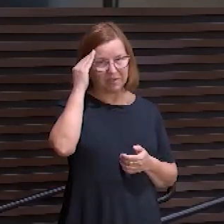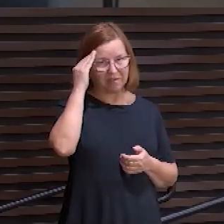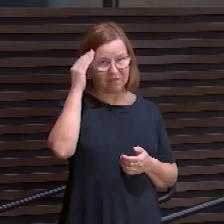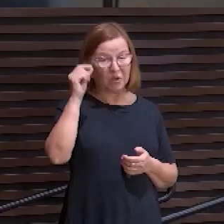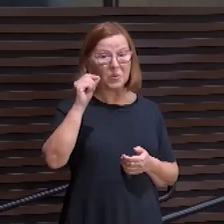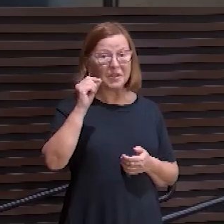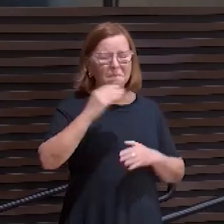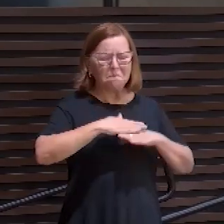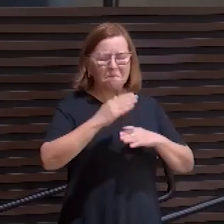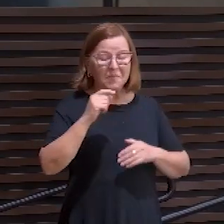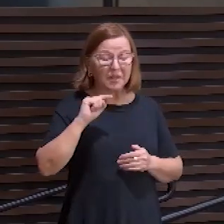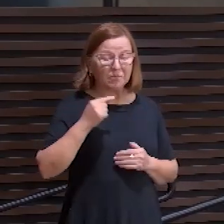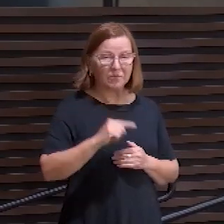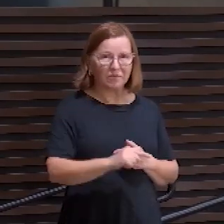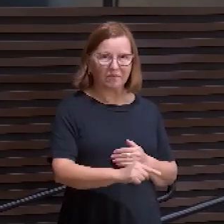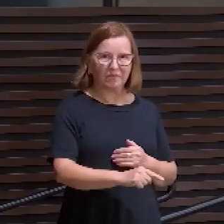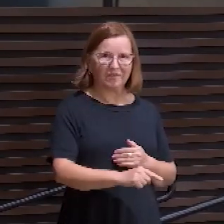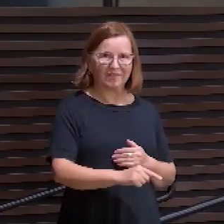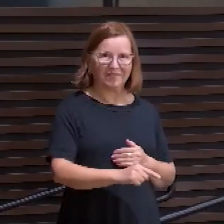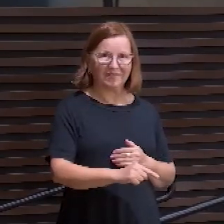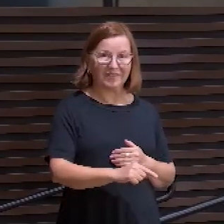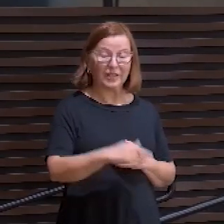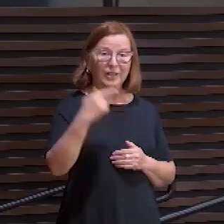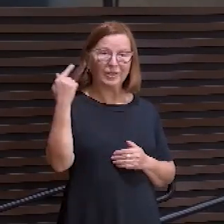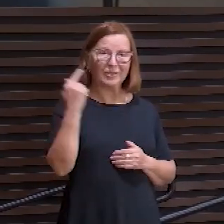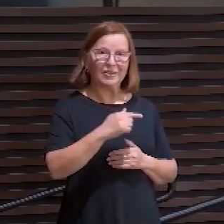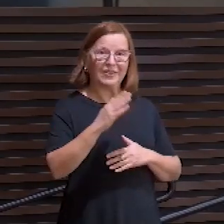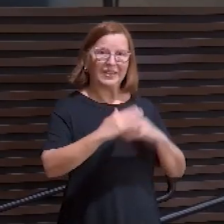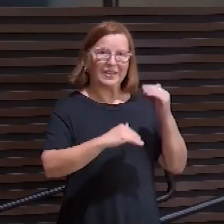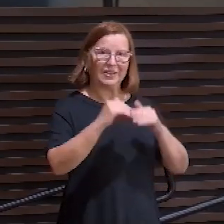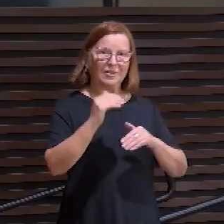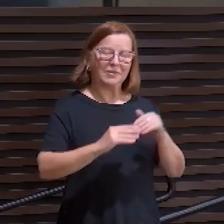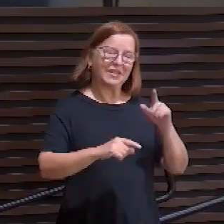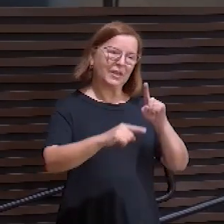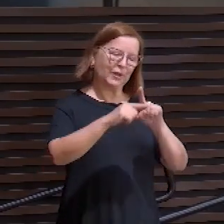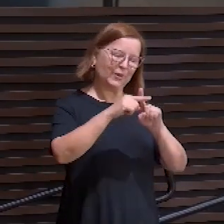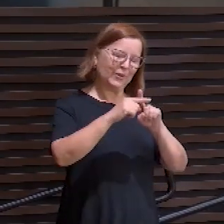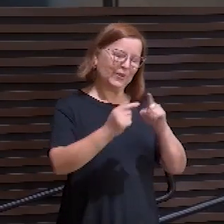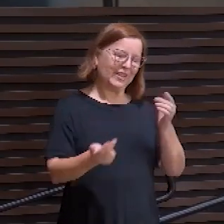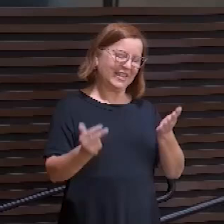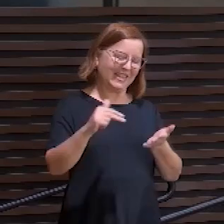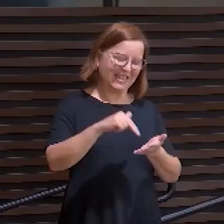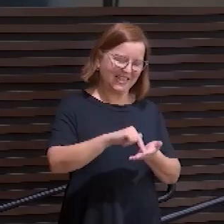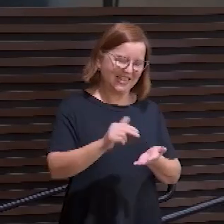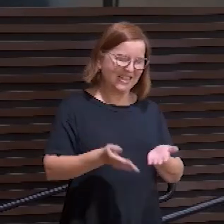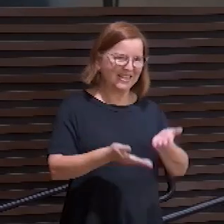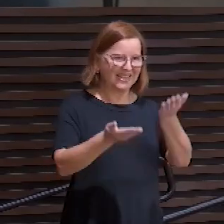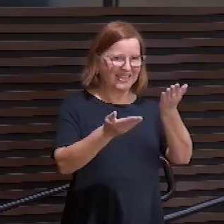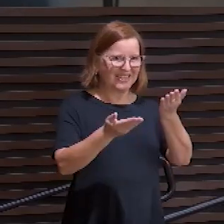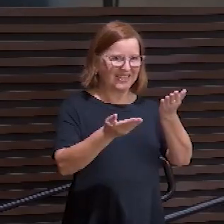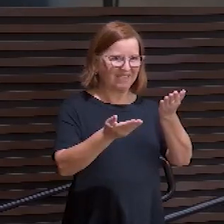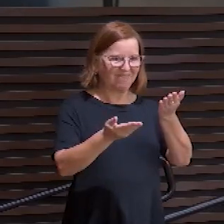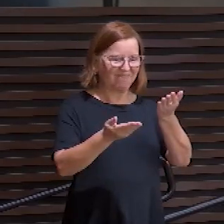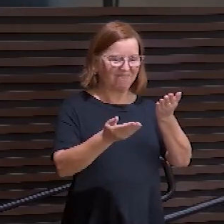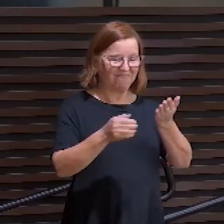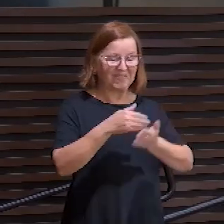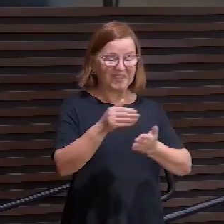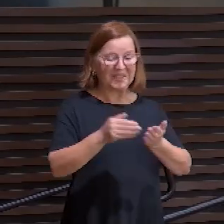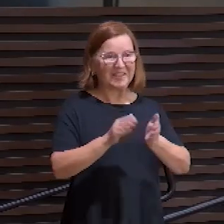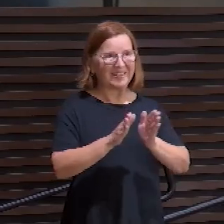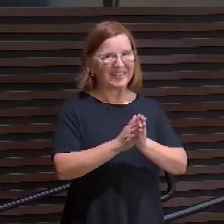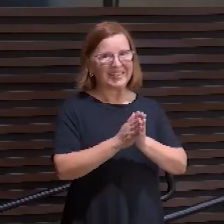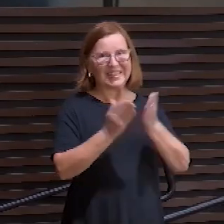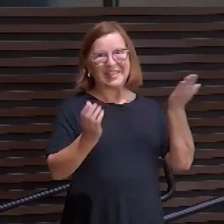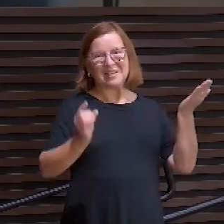que a obra da cruz e da ressurreição em toda a Bíblia?